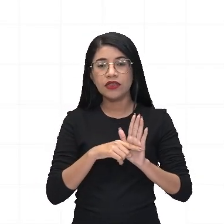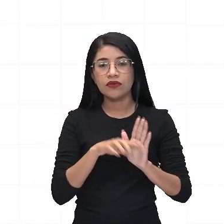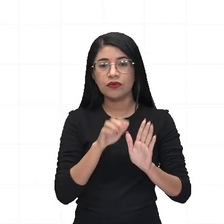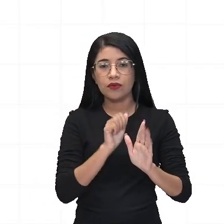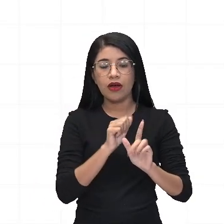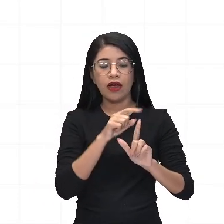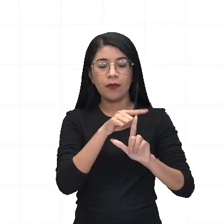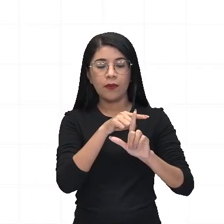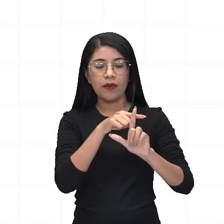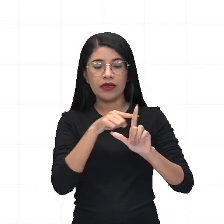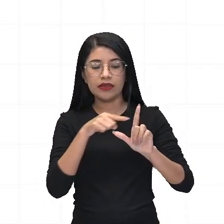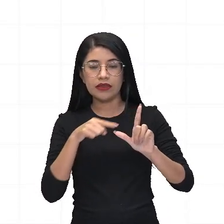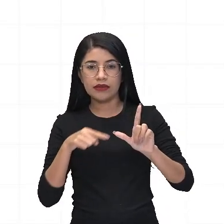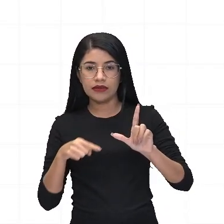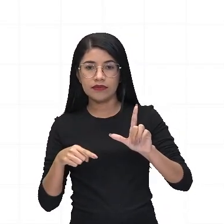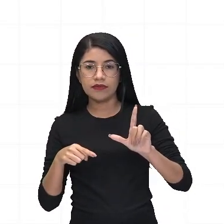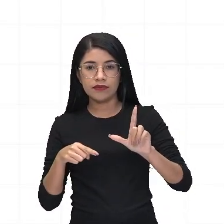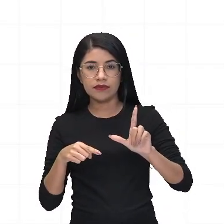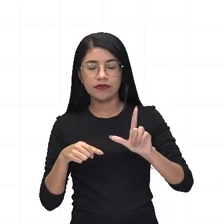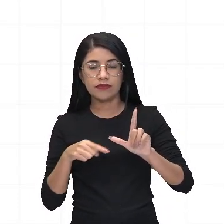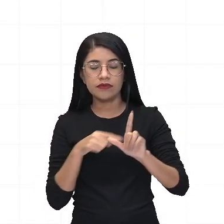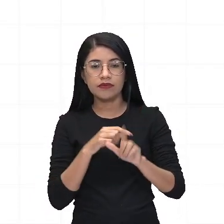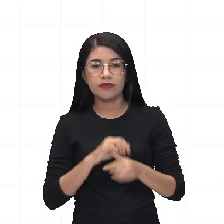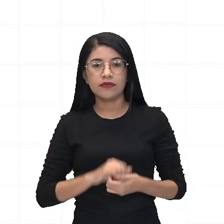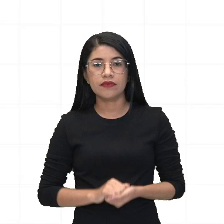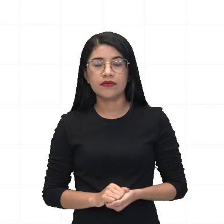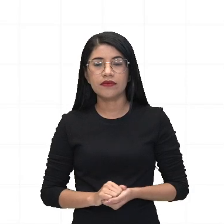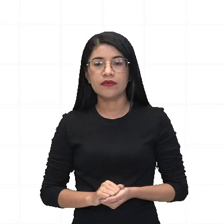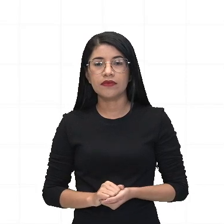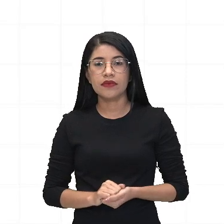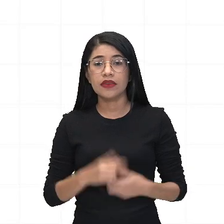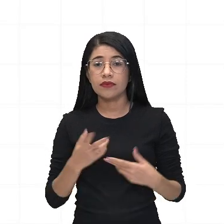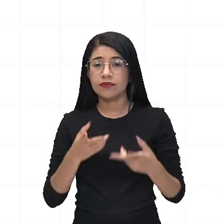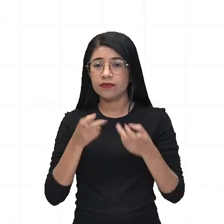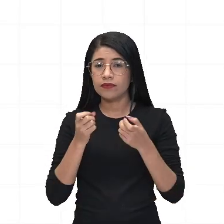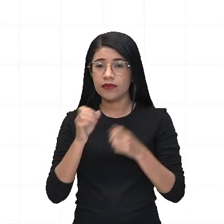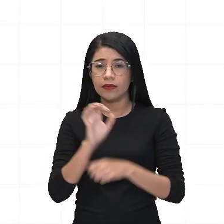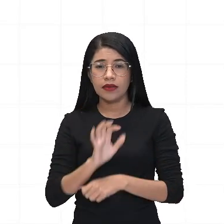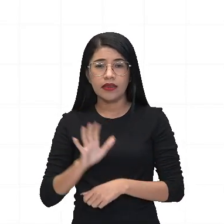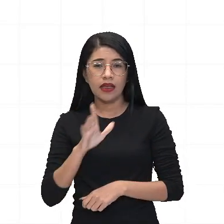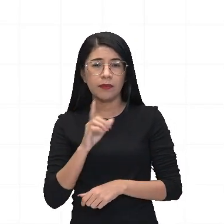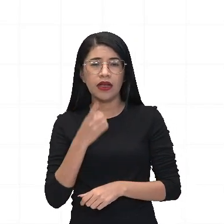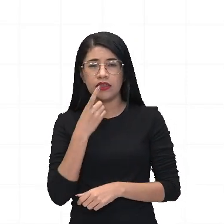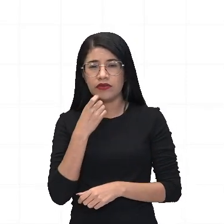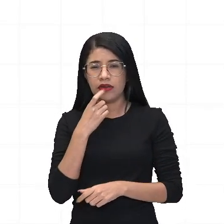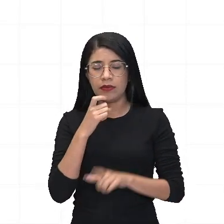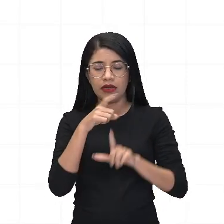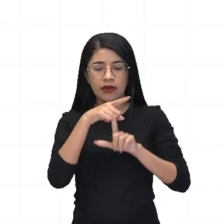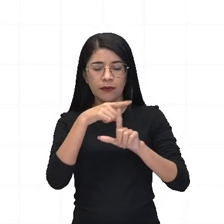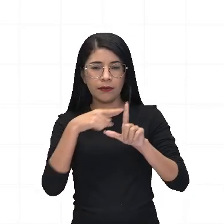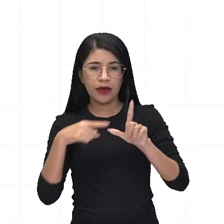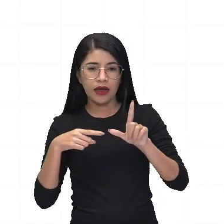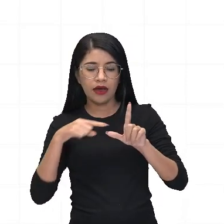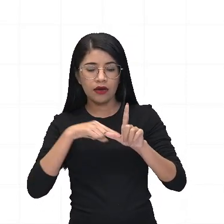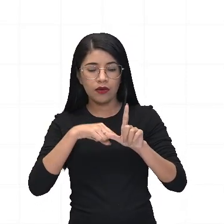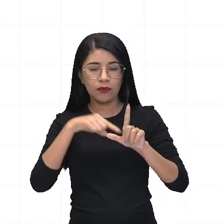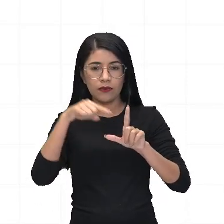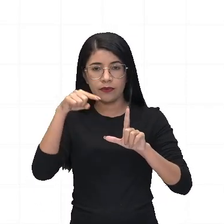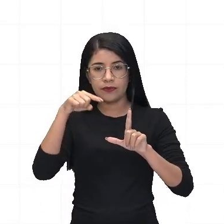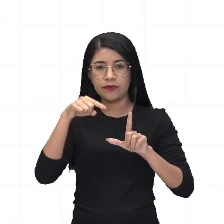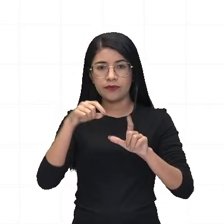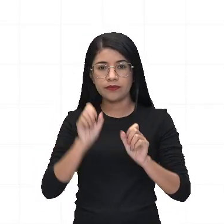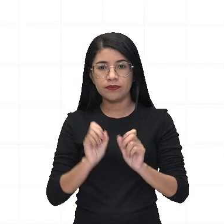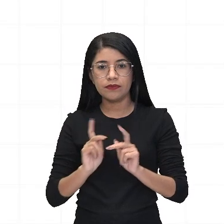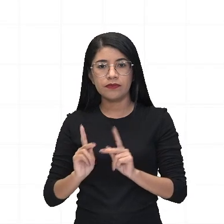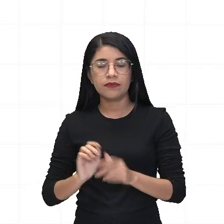que o gráfico da função vai ser decrescente. Se você observar aí a reta, ela está literalmente decrescendo, tá